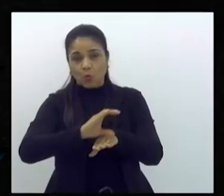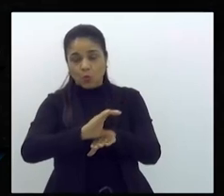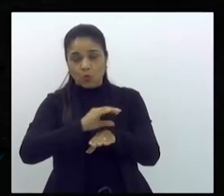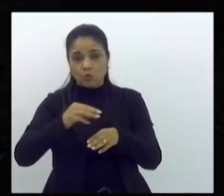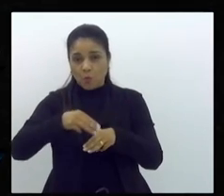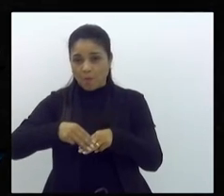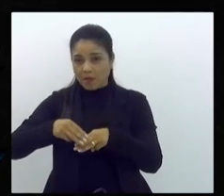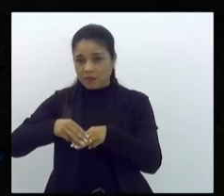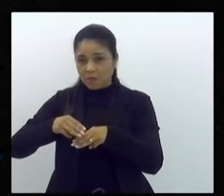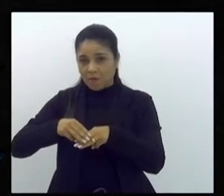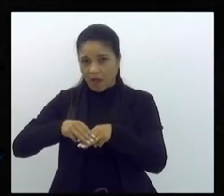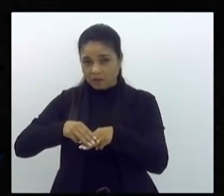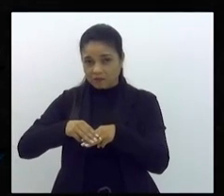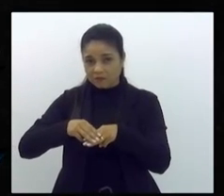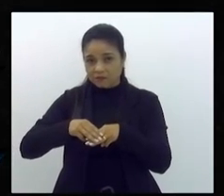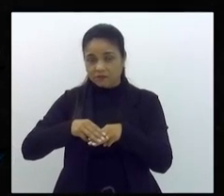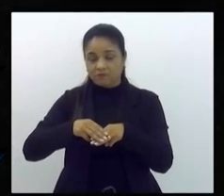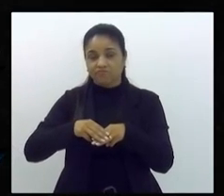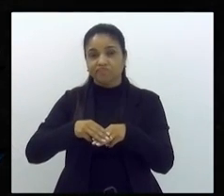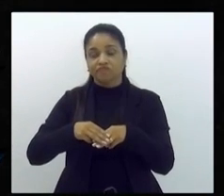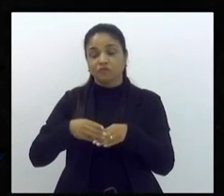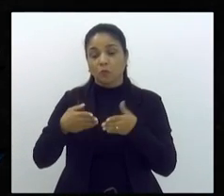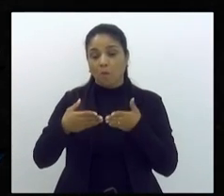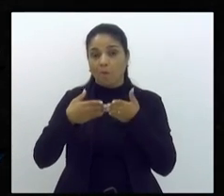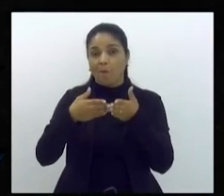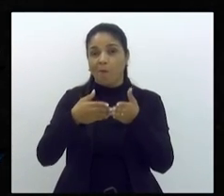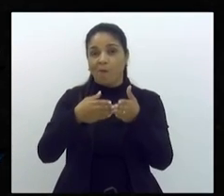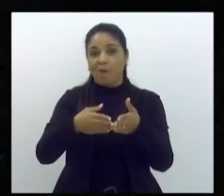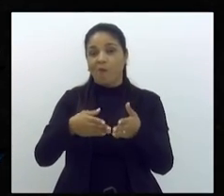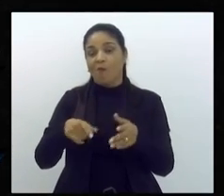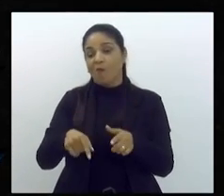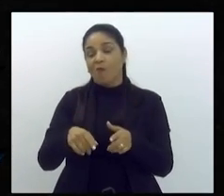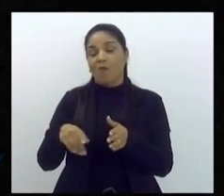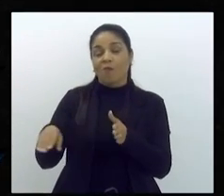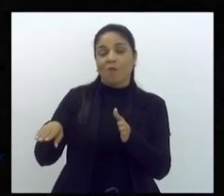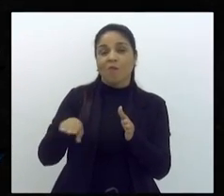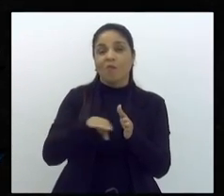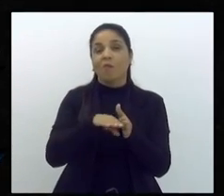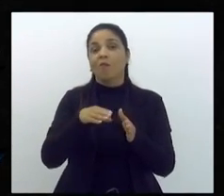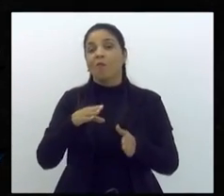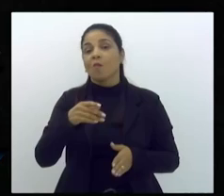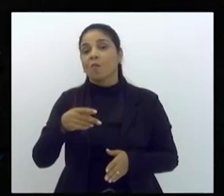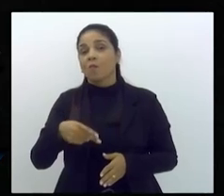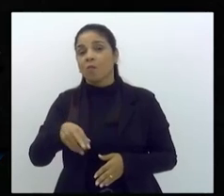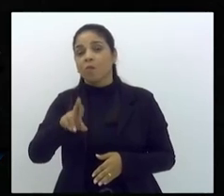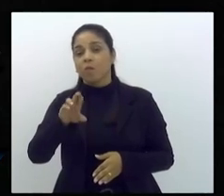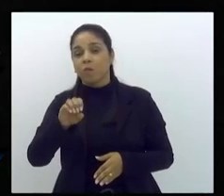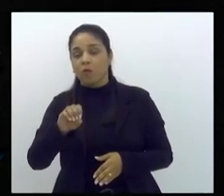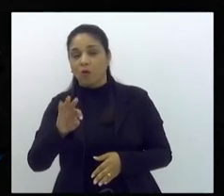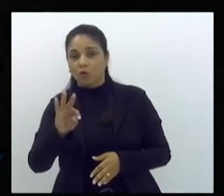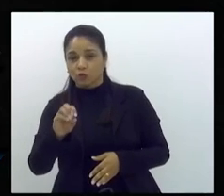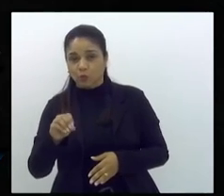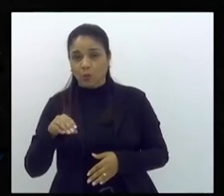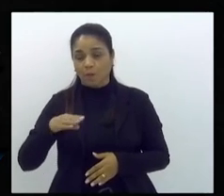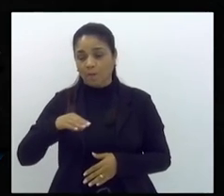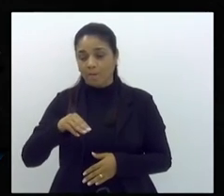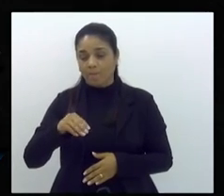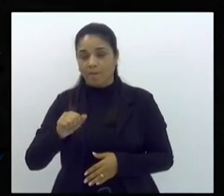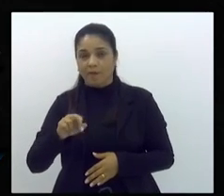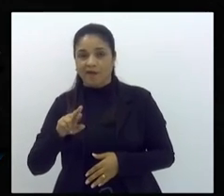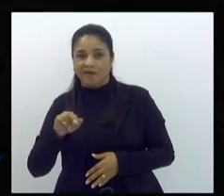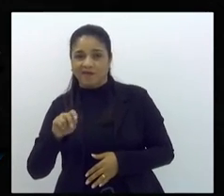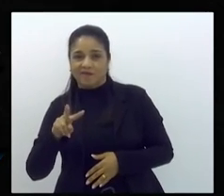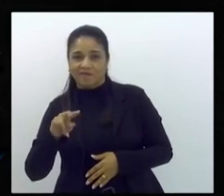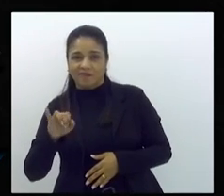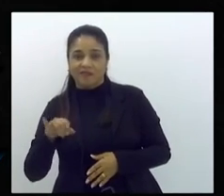e aplicada o ímpar no Porto Maravilha e participa da inauguração da Nova Floresta de posse